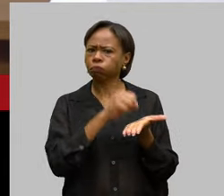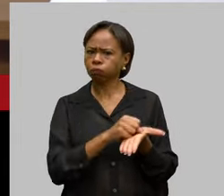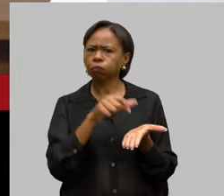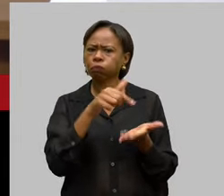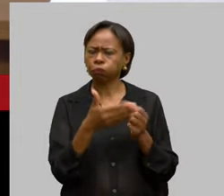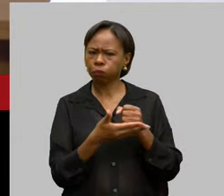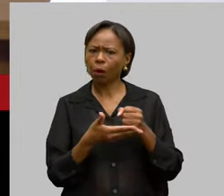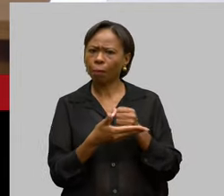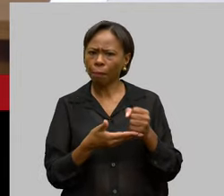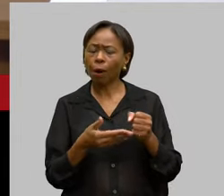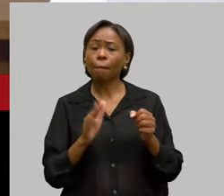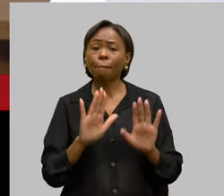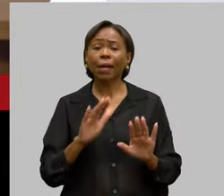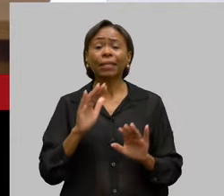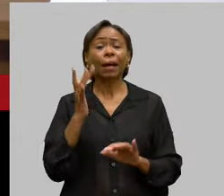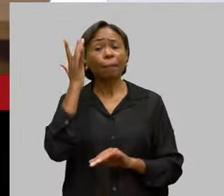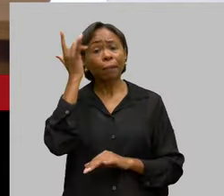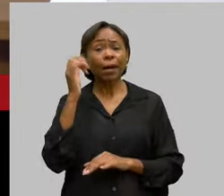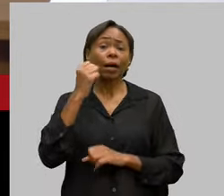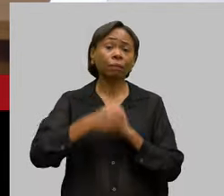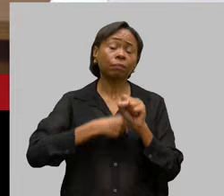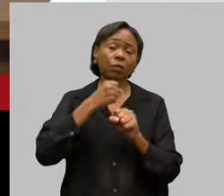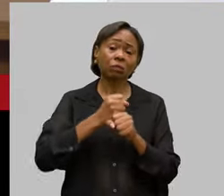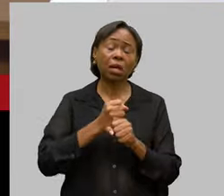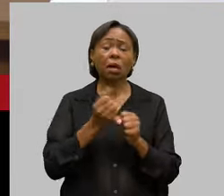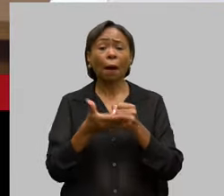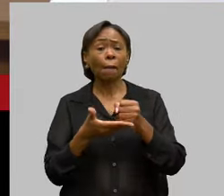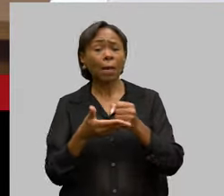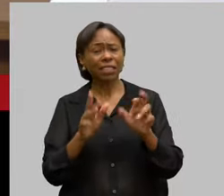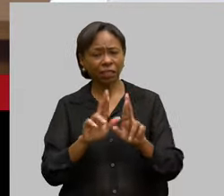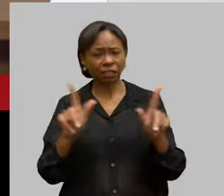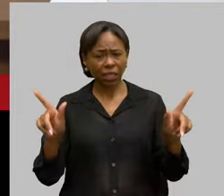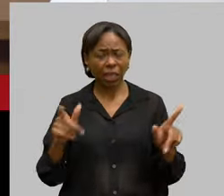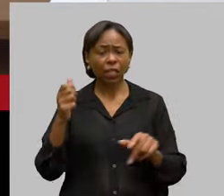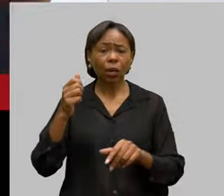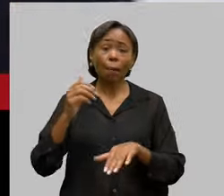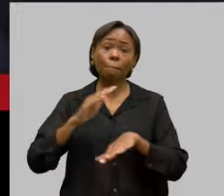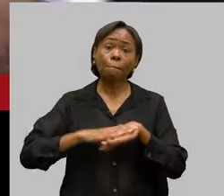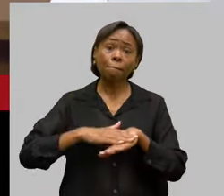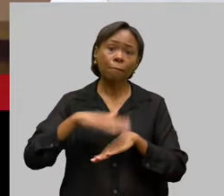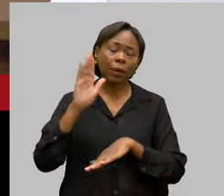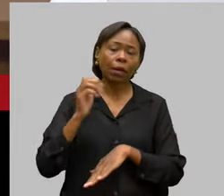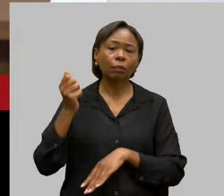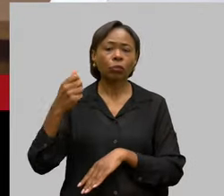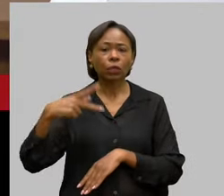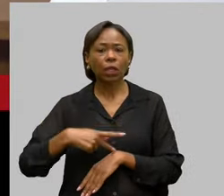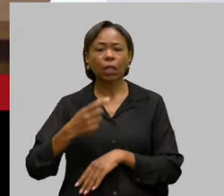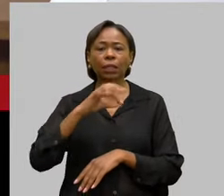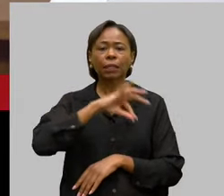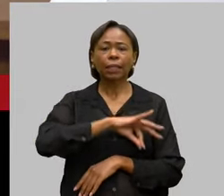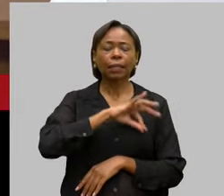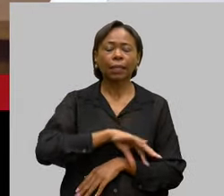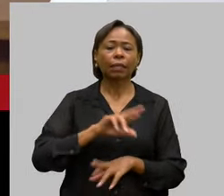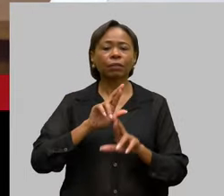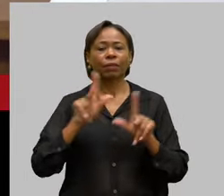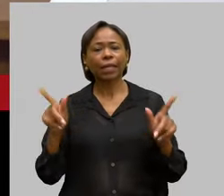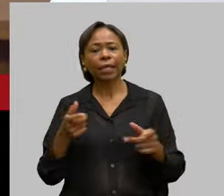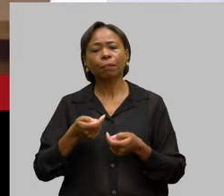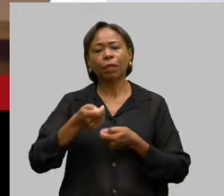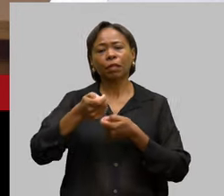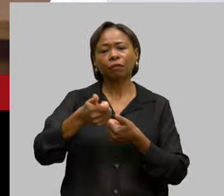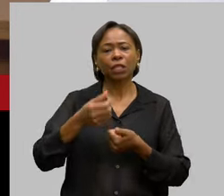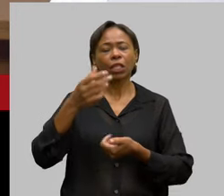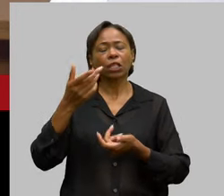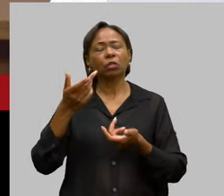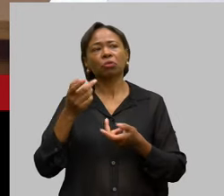entregar uma base diferente com mais aposentados eh com salários diferentes com remunerações benefícios diferentes os resultados de fato serão